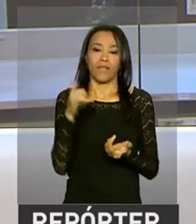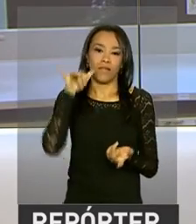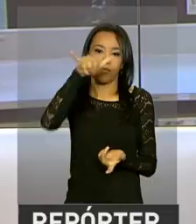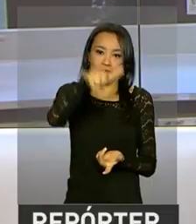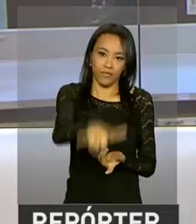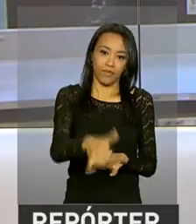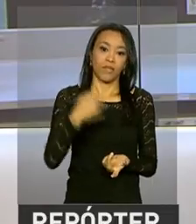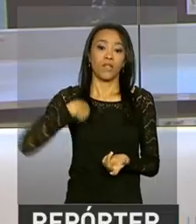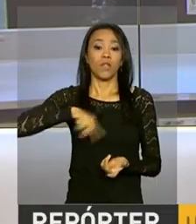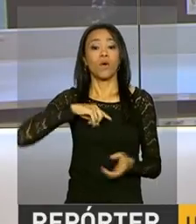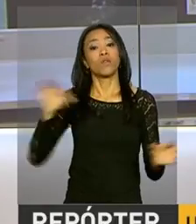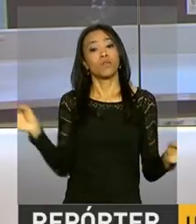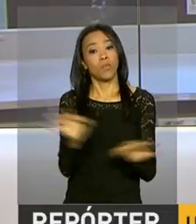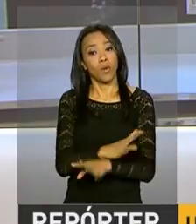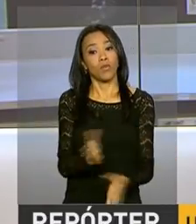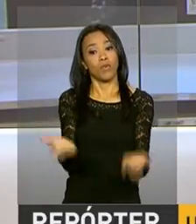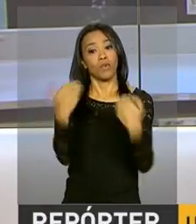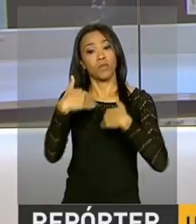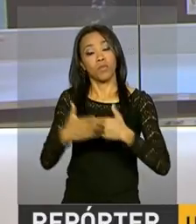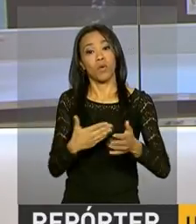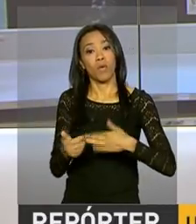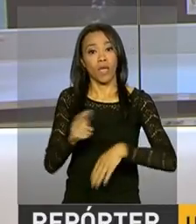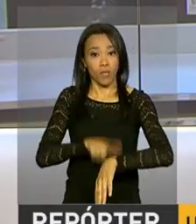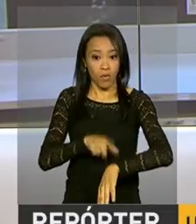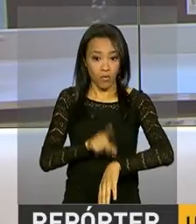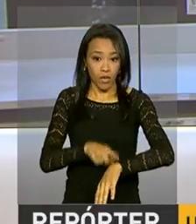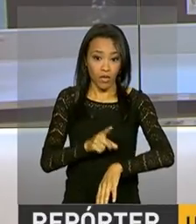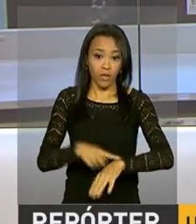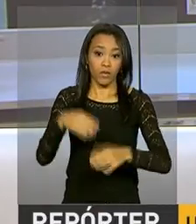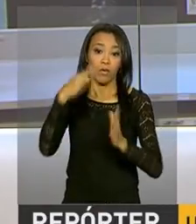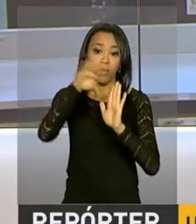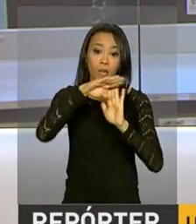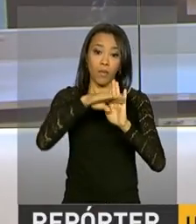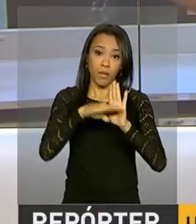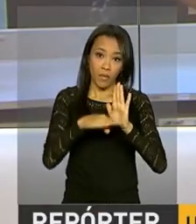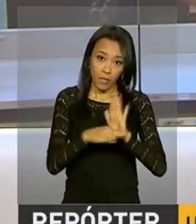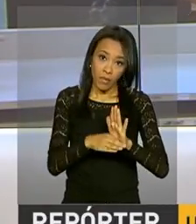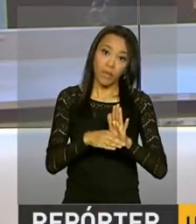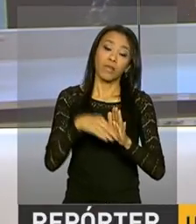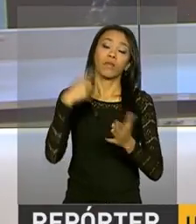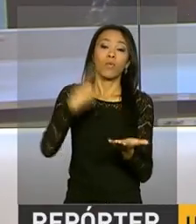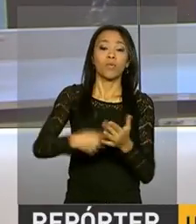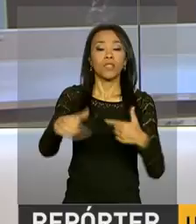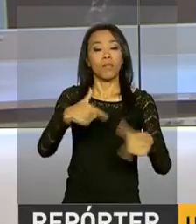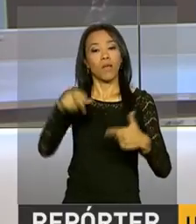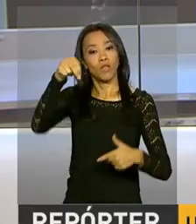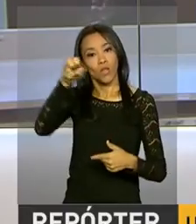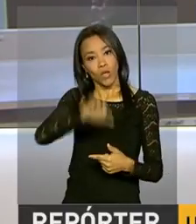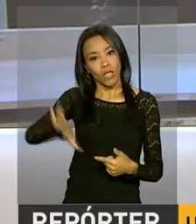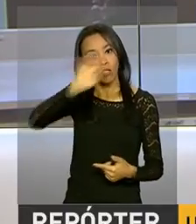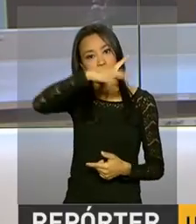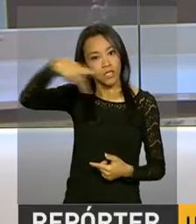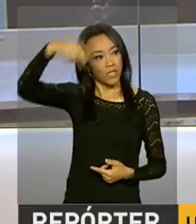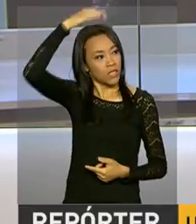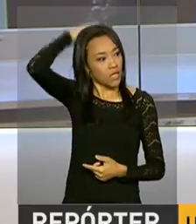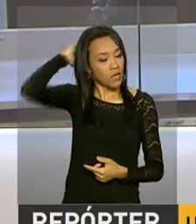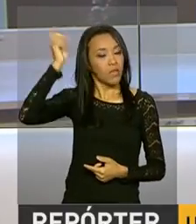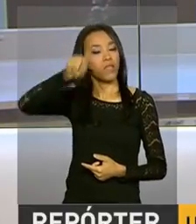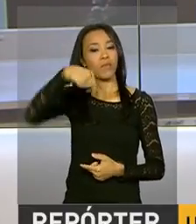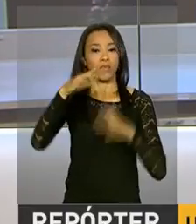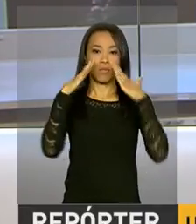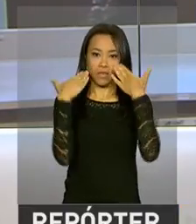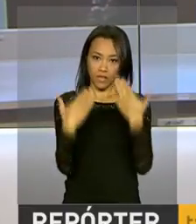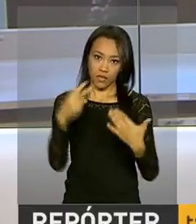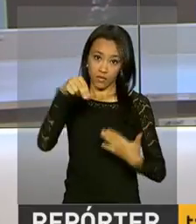ficamos por aqui voltamos a qualquer momento com a agenda do presidente temer no nordeste ou 10 da manhã na próxima edição do repórter